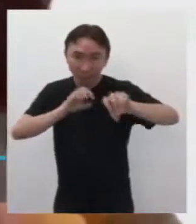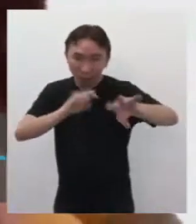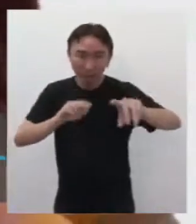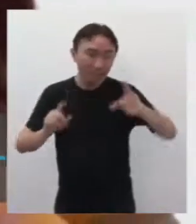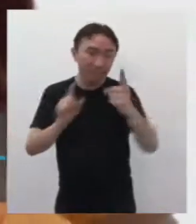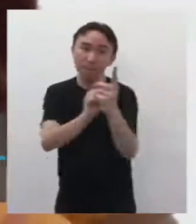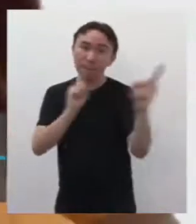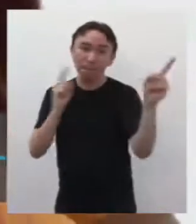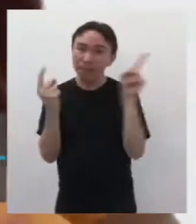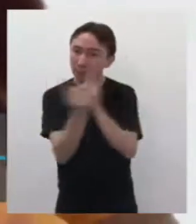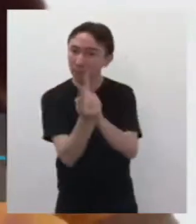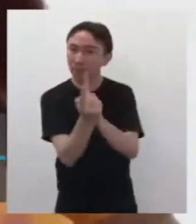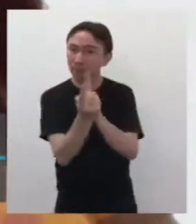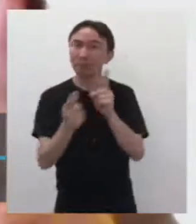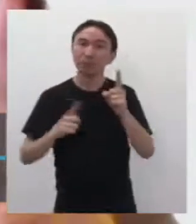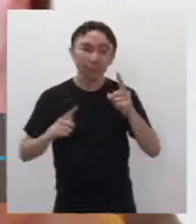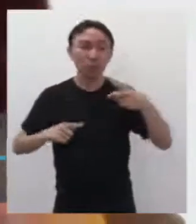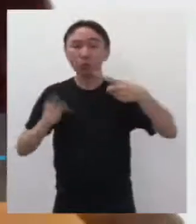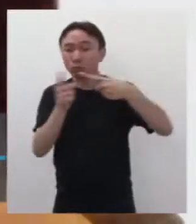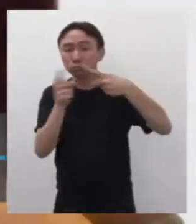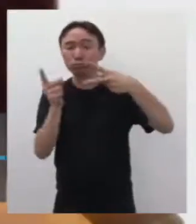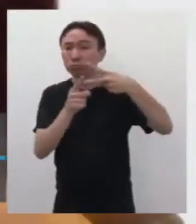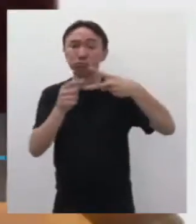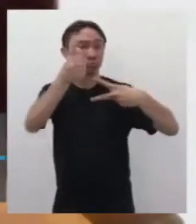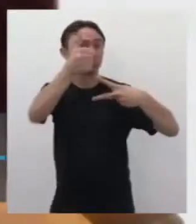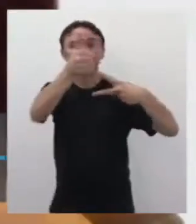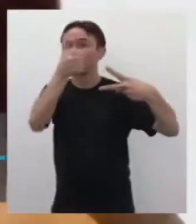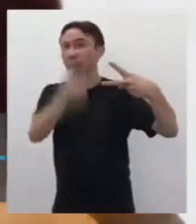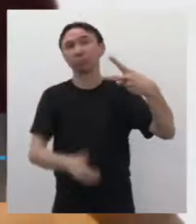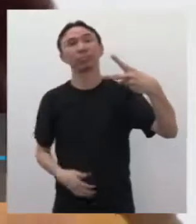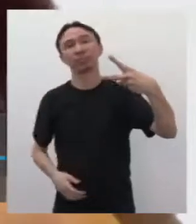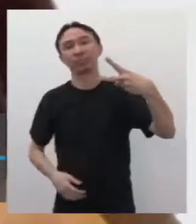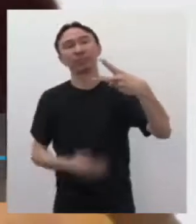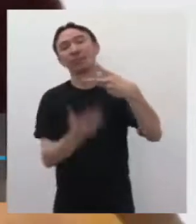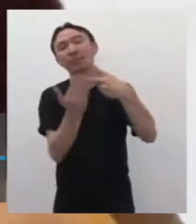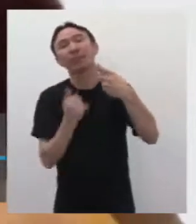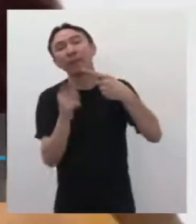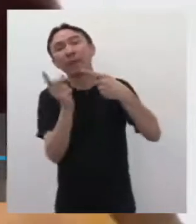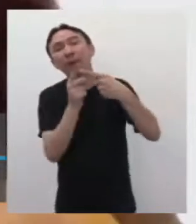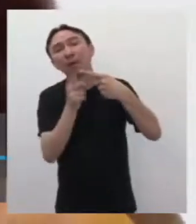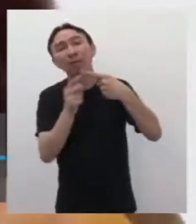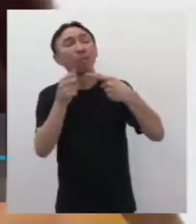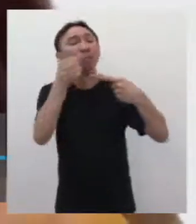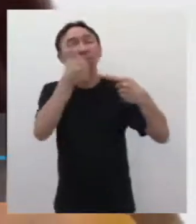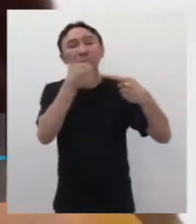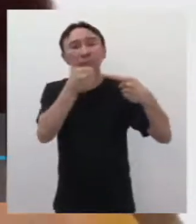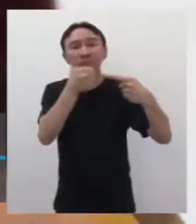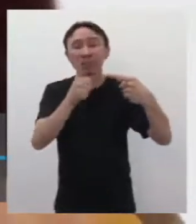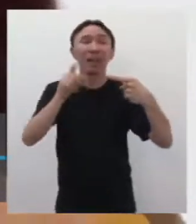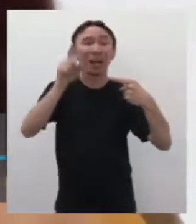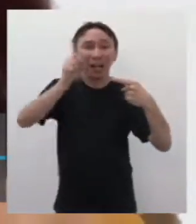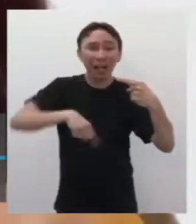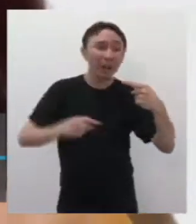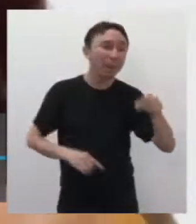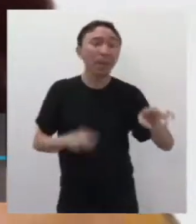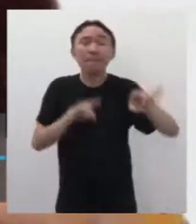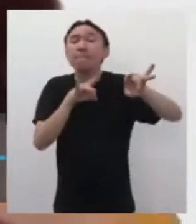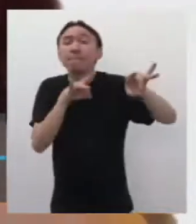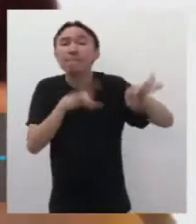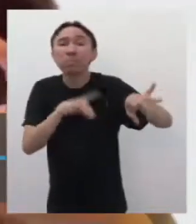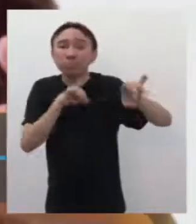duas grandes vantagens, na verdade. A primeira é que é uma metodologia ativa. Coloca o aluno